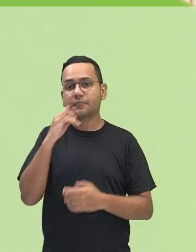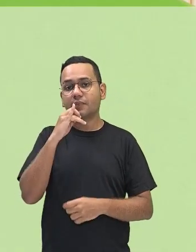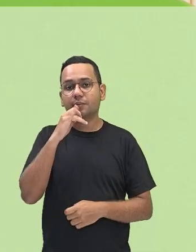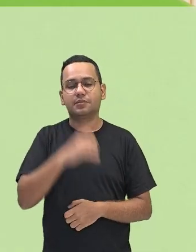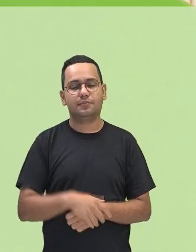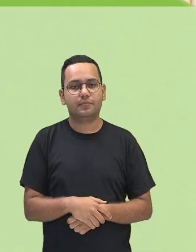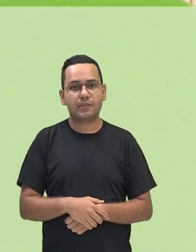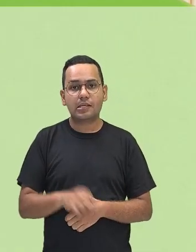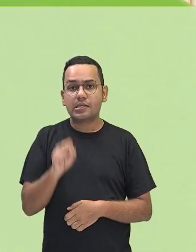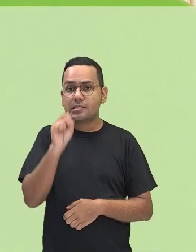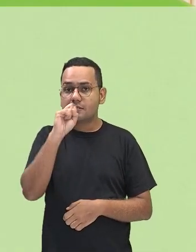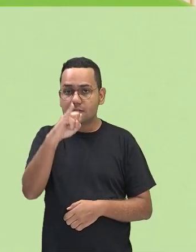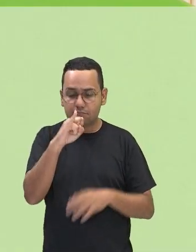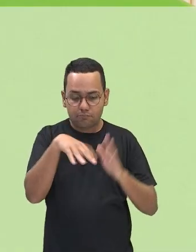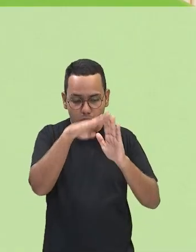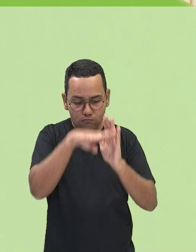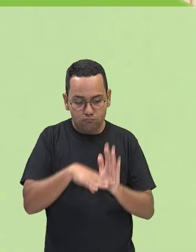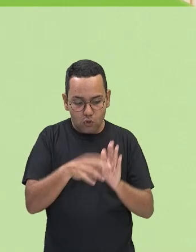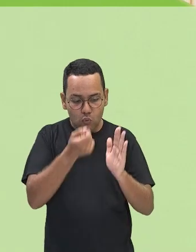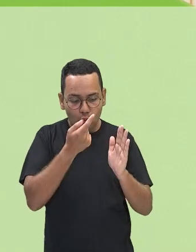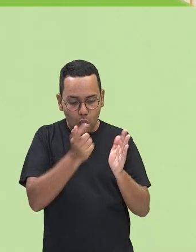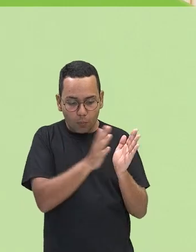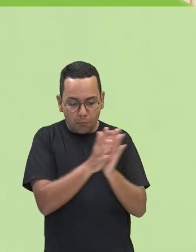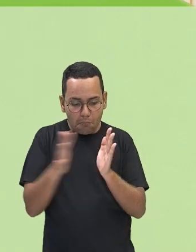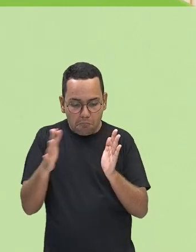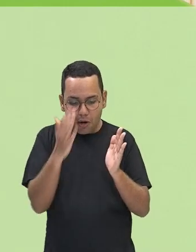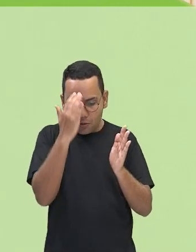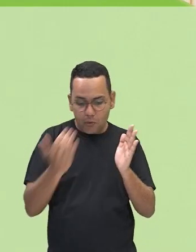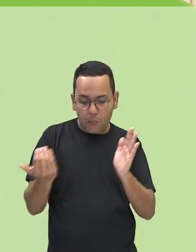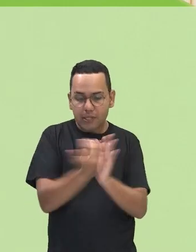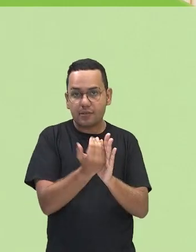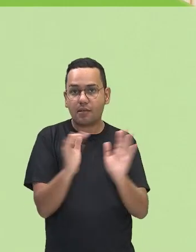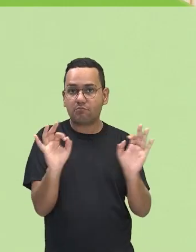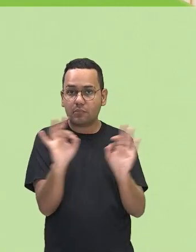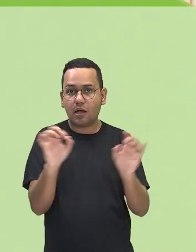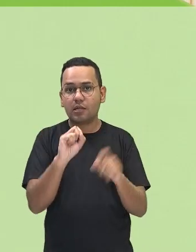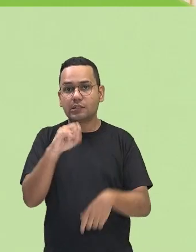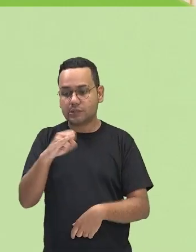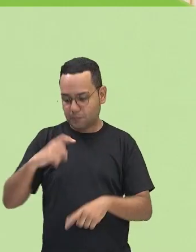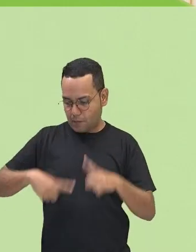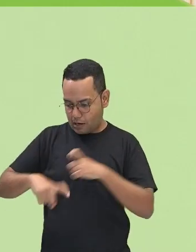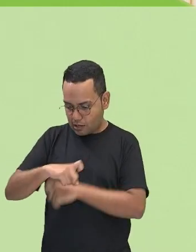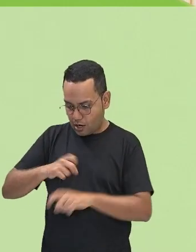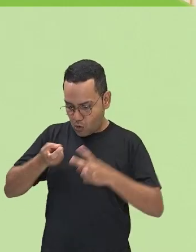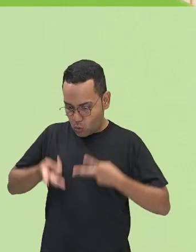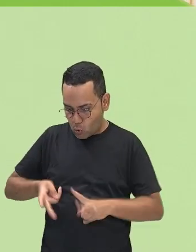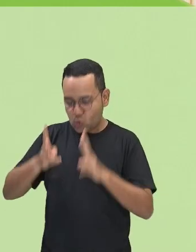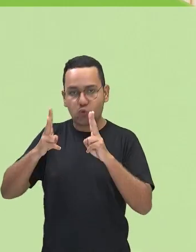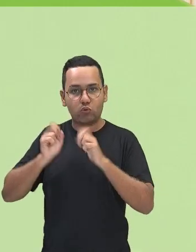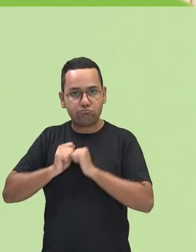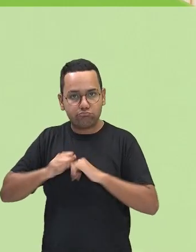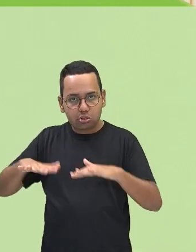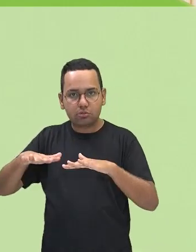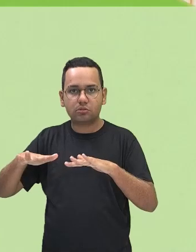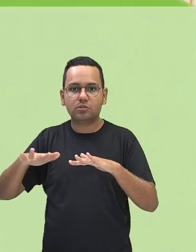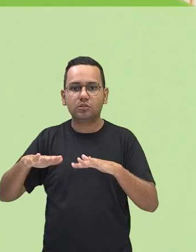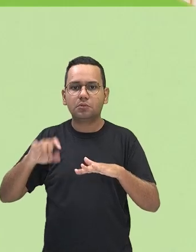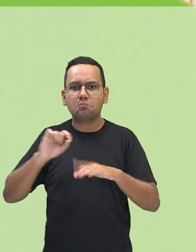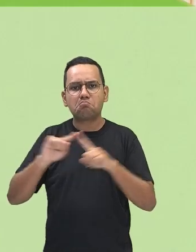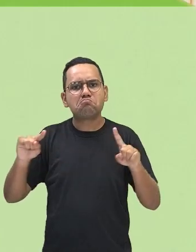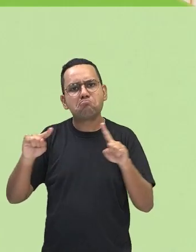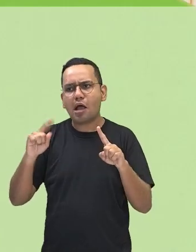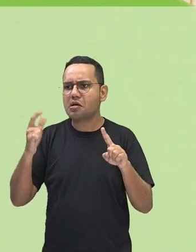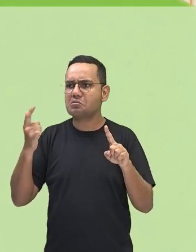cumpriu o tratamento e as bactérias resistentes continuaram no seu corpo, embora não causando mais todos aqueles sinais